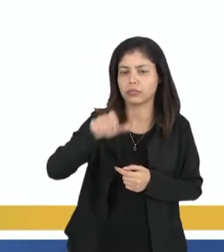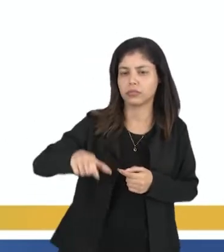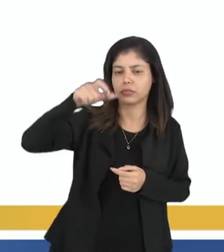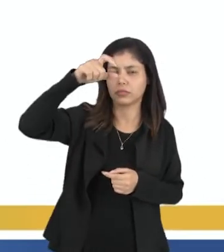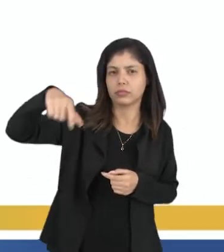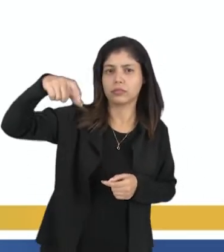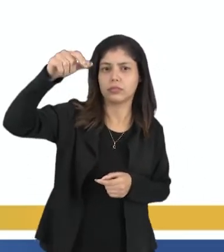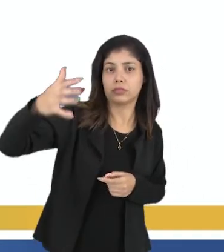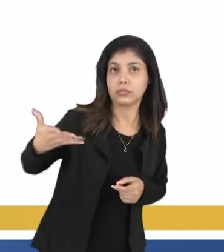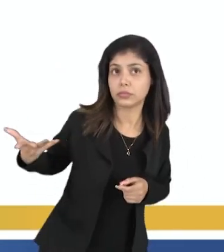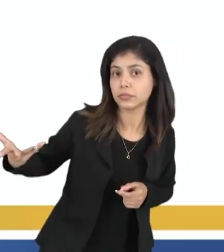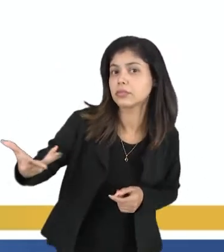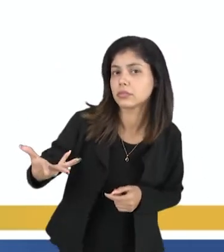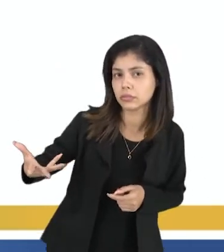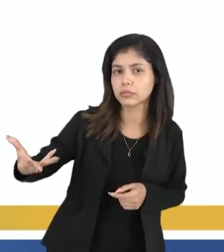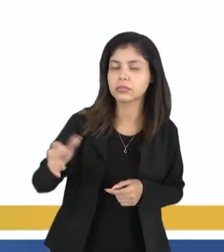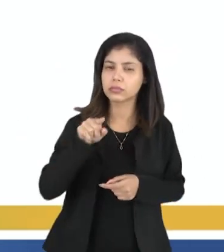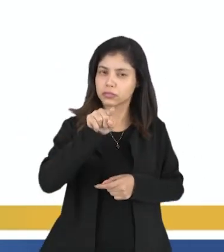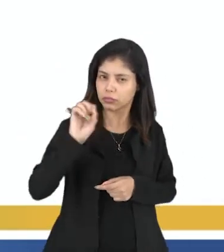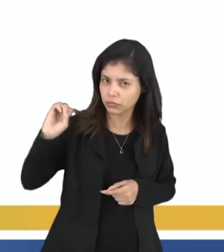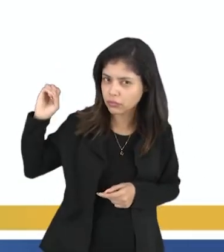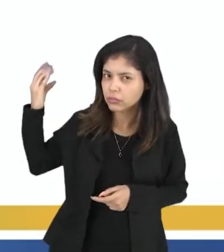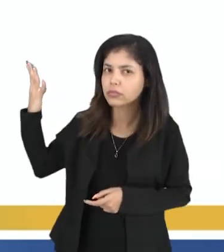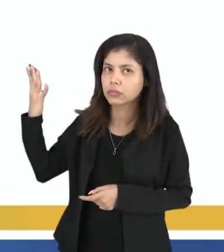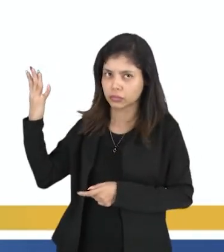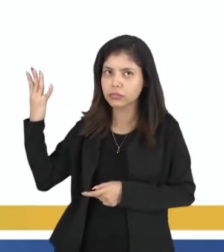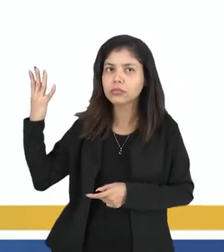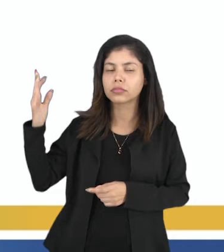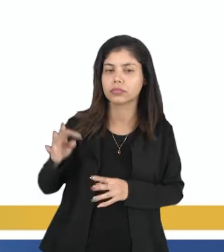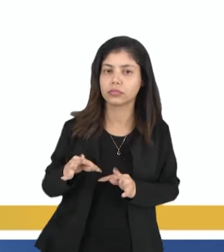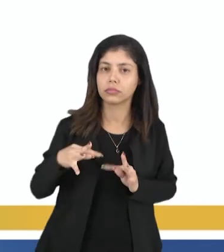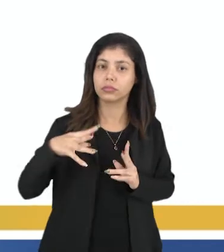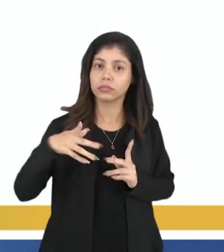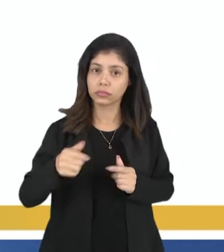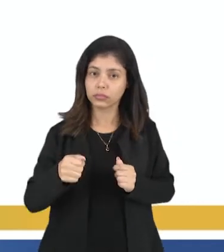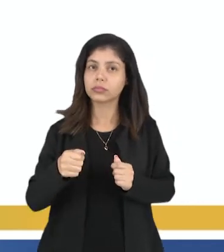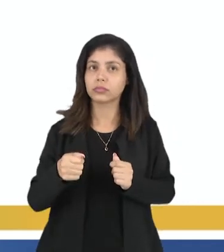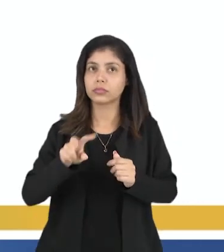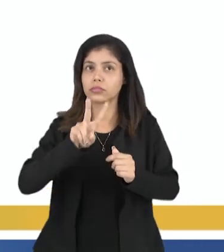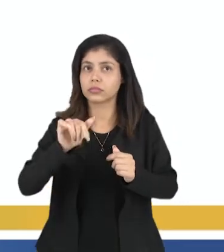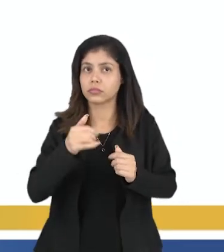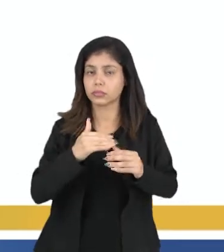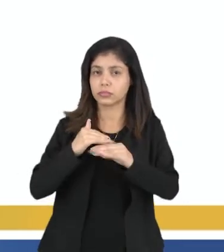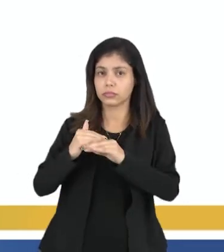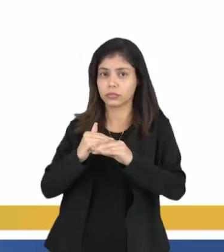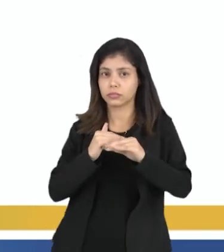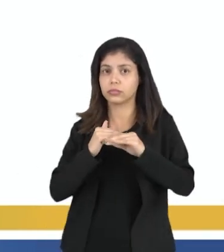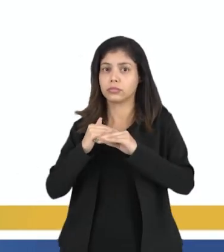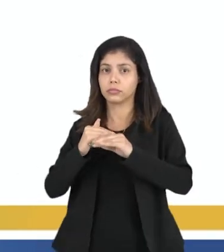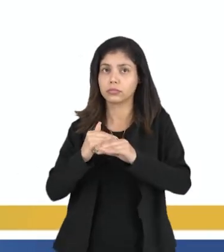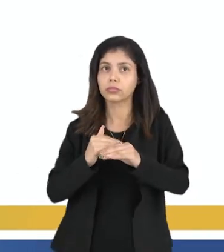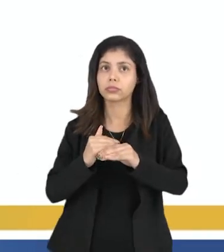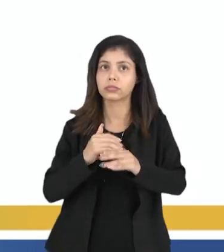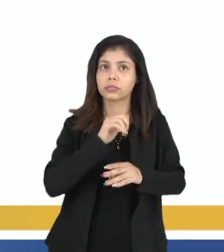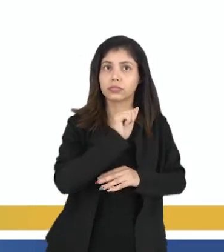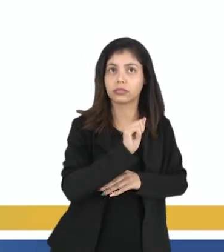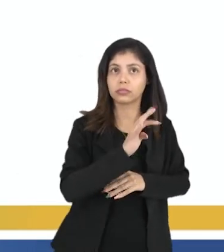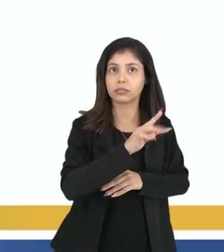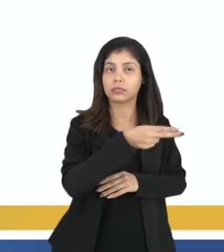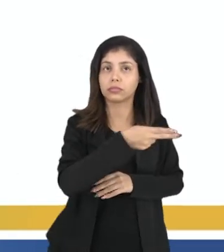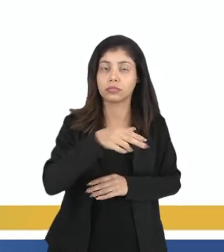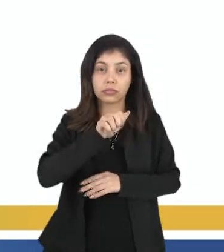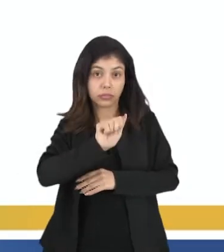a área da base tô nesse caso a área total Ela será é igual a área da